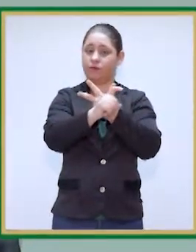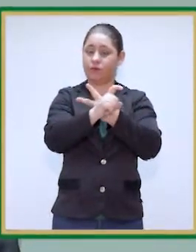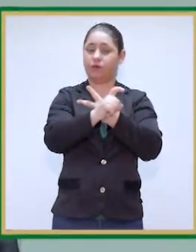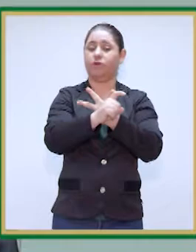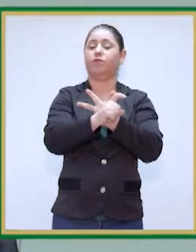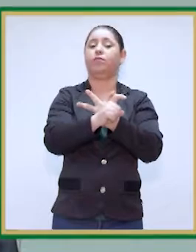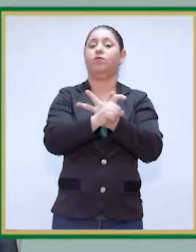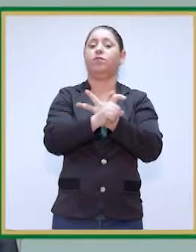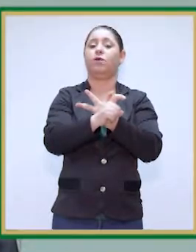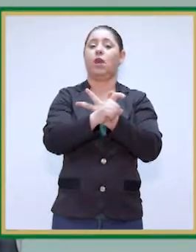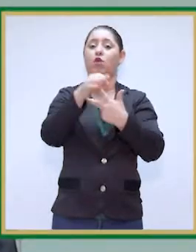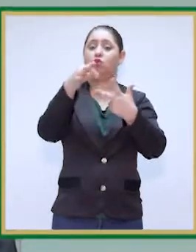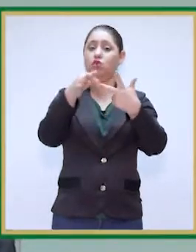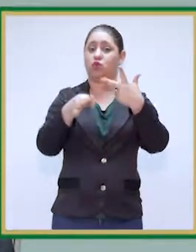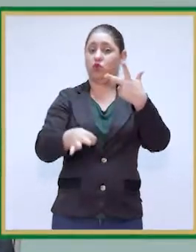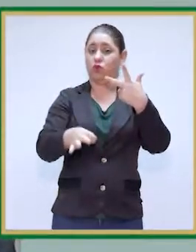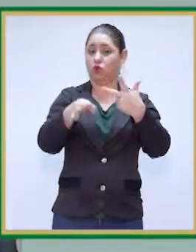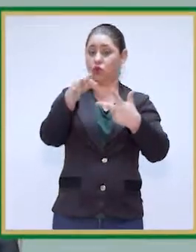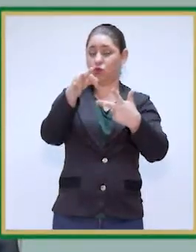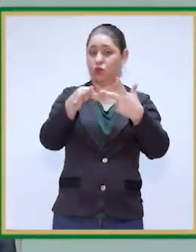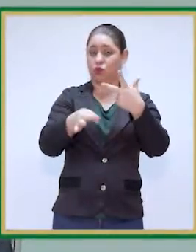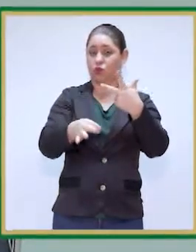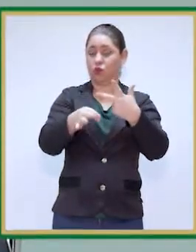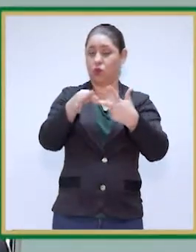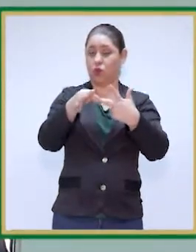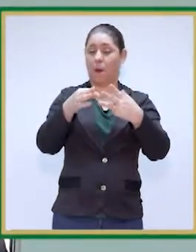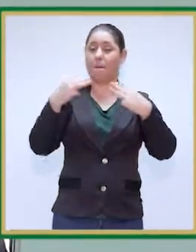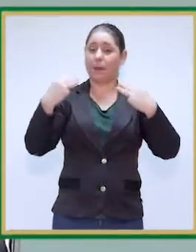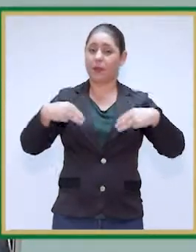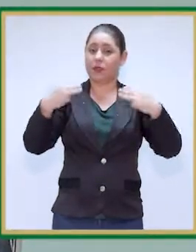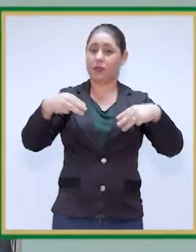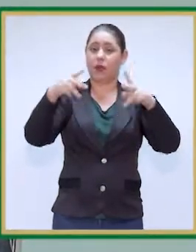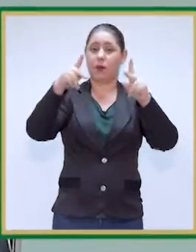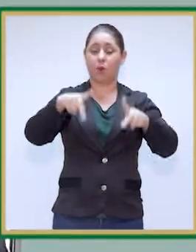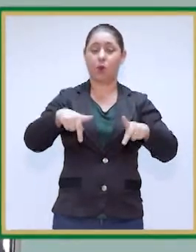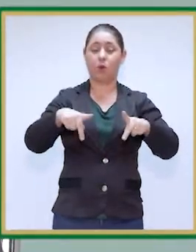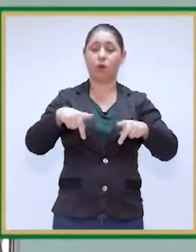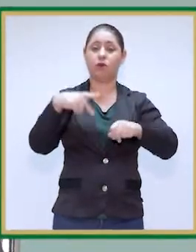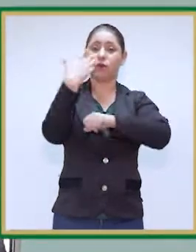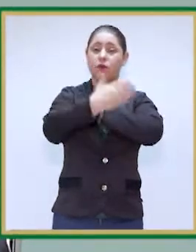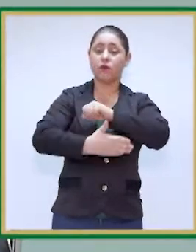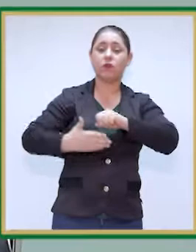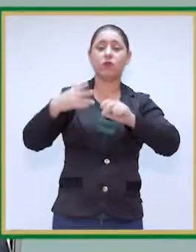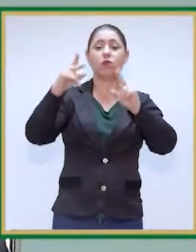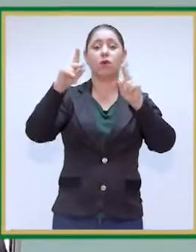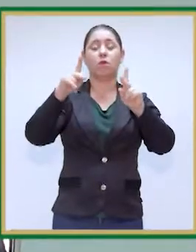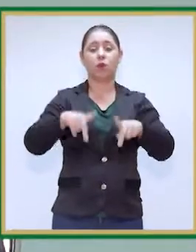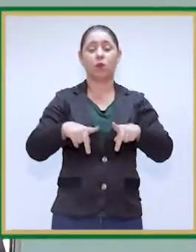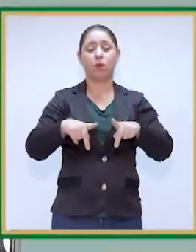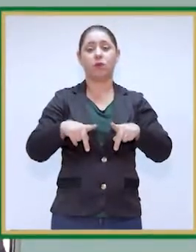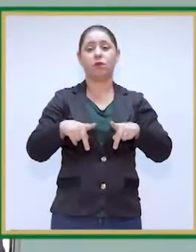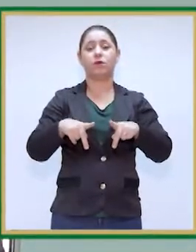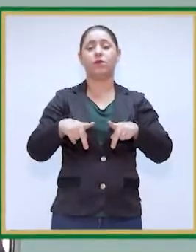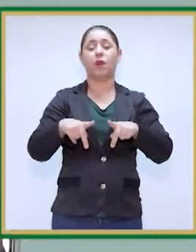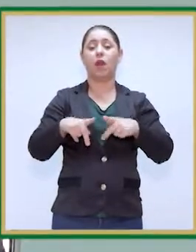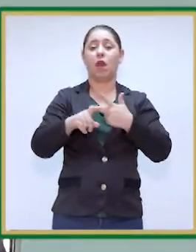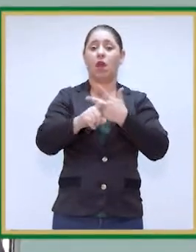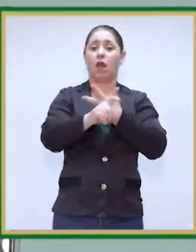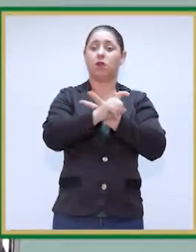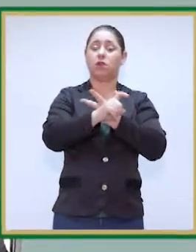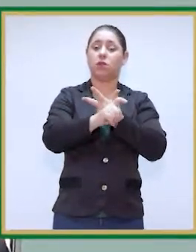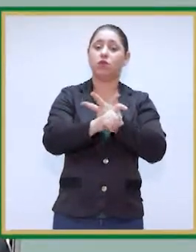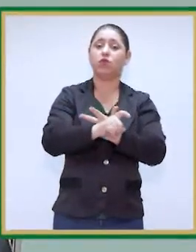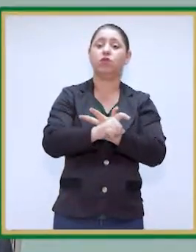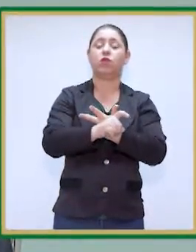Estadual, Poder Judiciário, Ministério Público, Defensoria, Poder Público